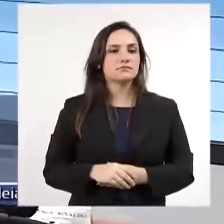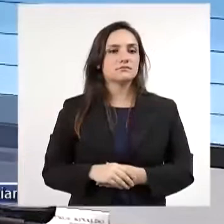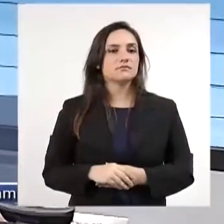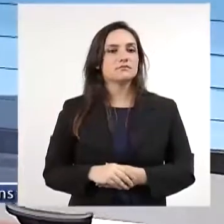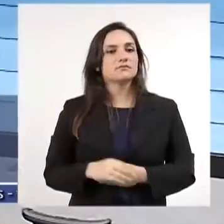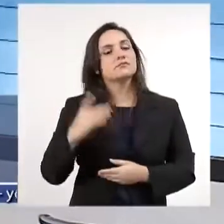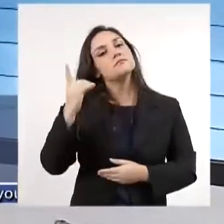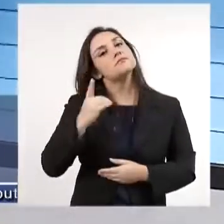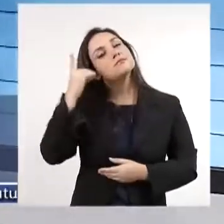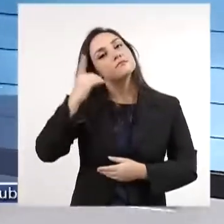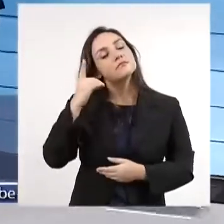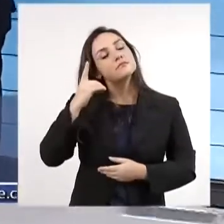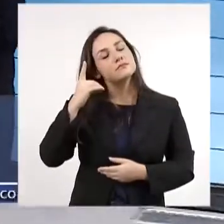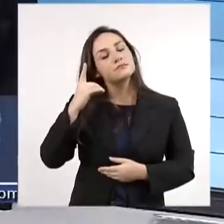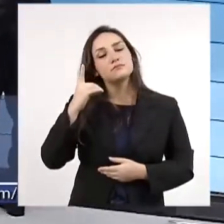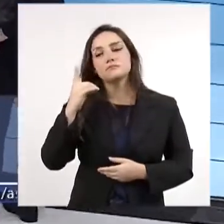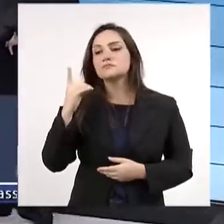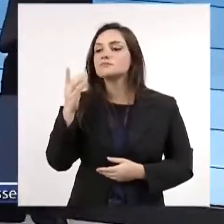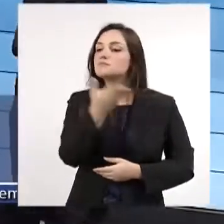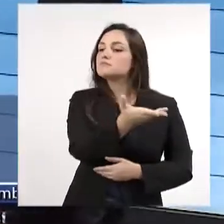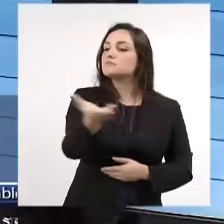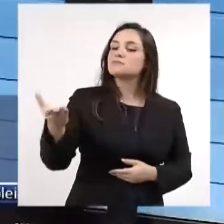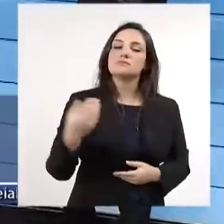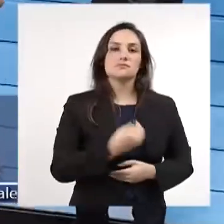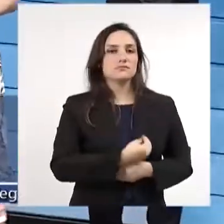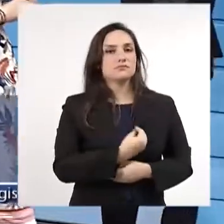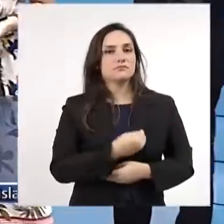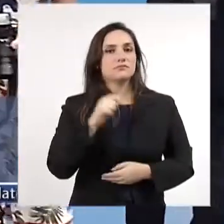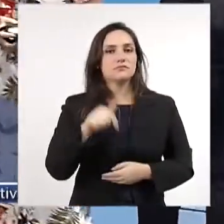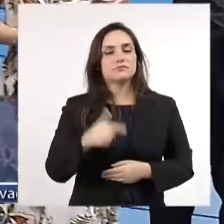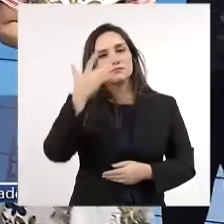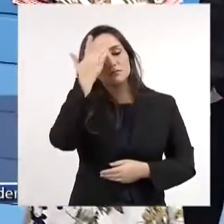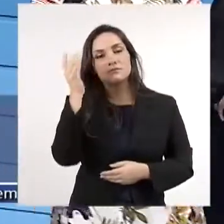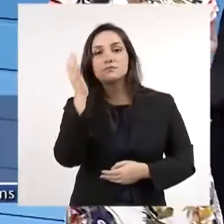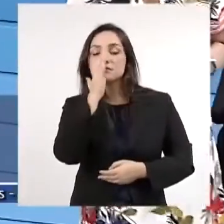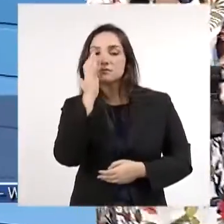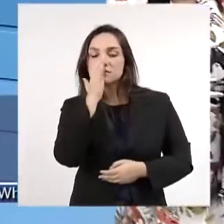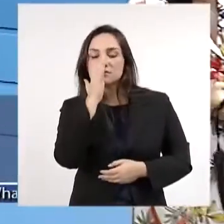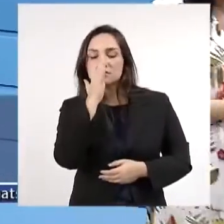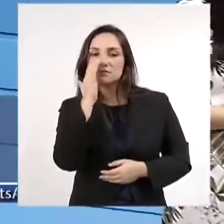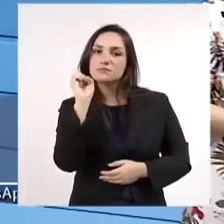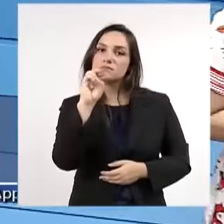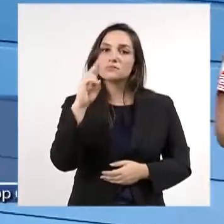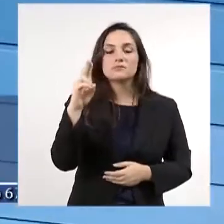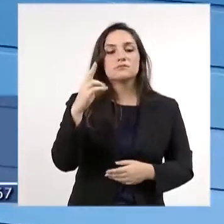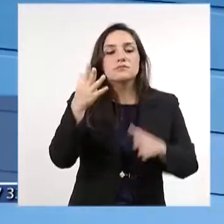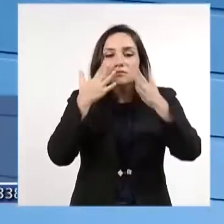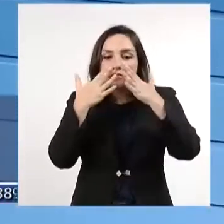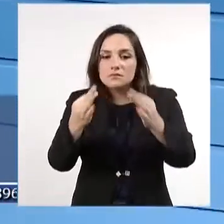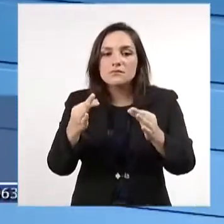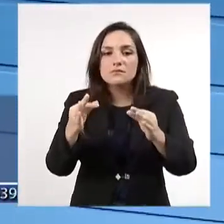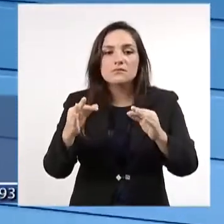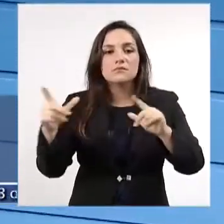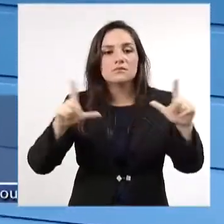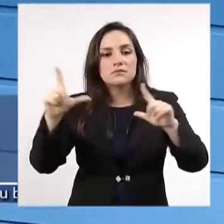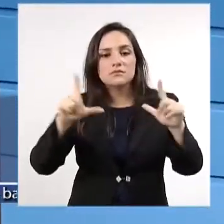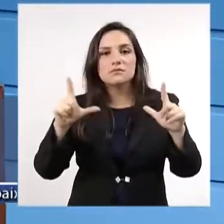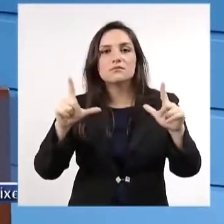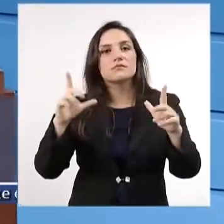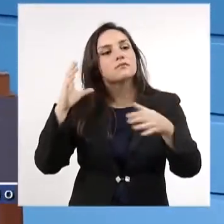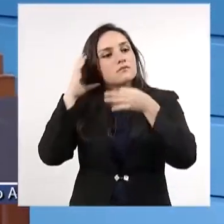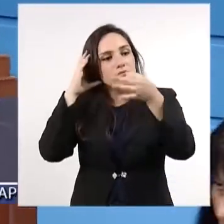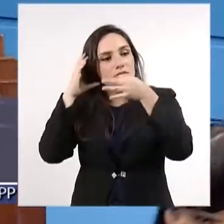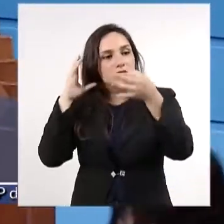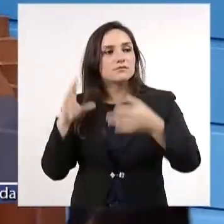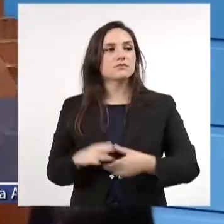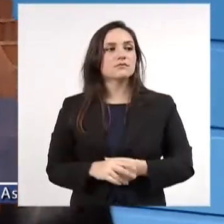colegas deputados presentes nessa Casa de Leis, público que nos assiste, nos ouve pela TV e Rádio da Assembleia, imprensa aqui